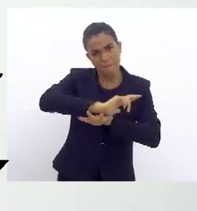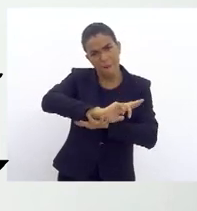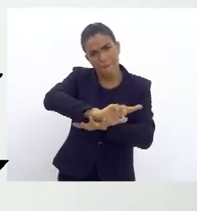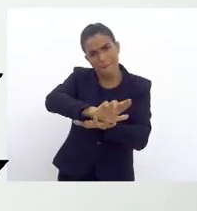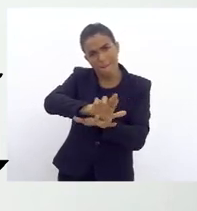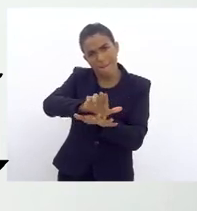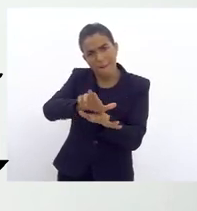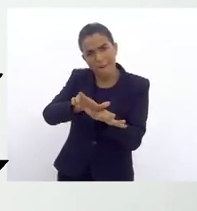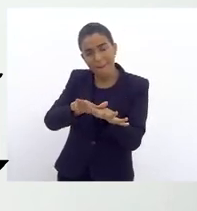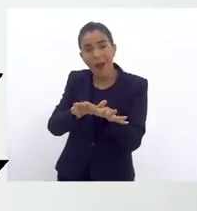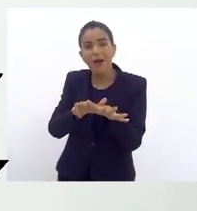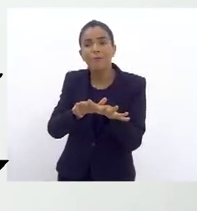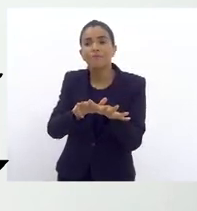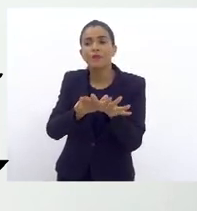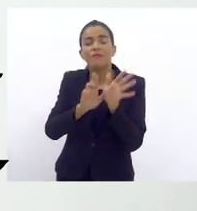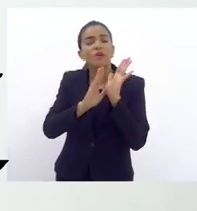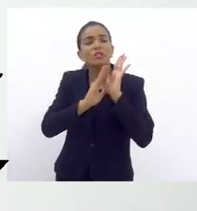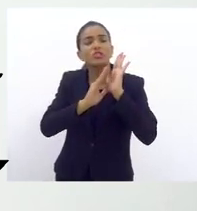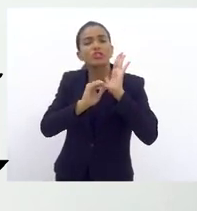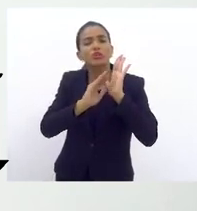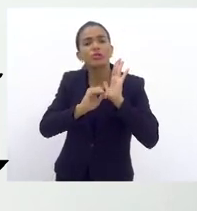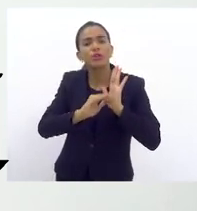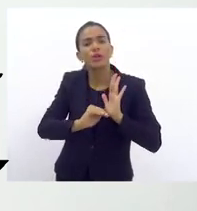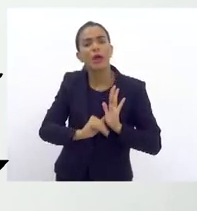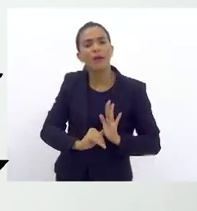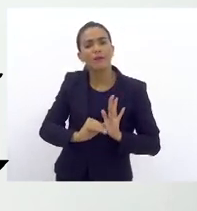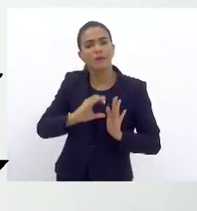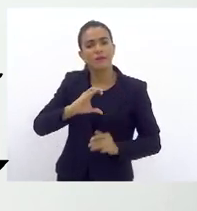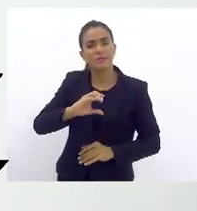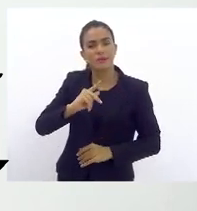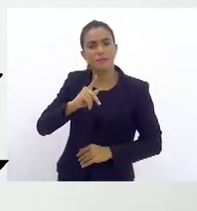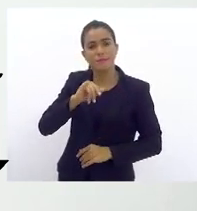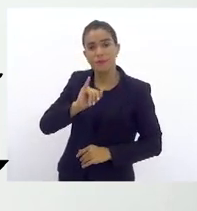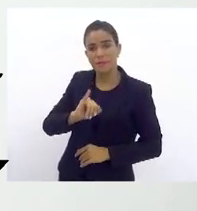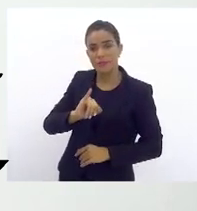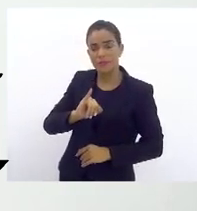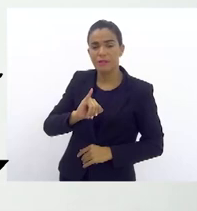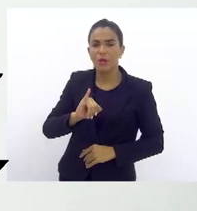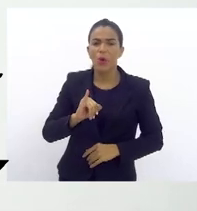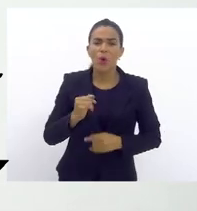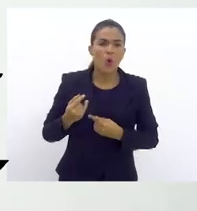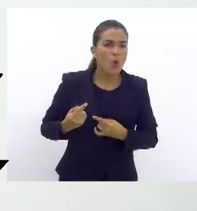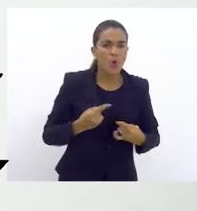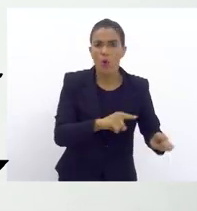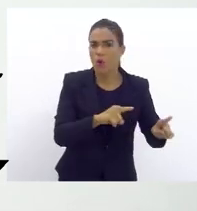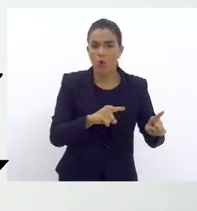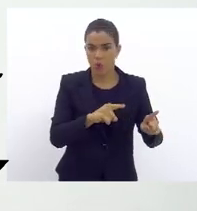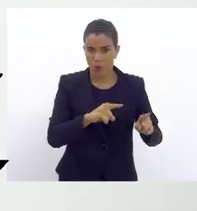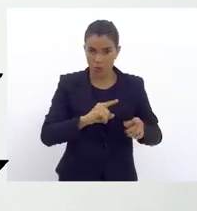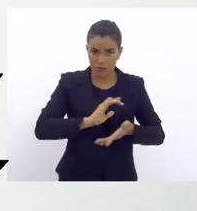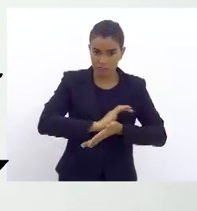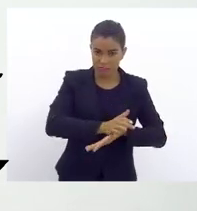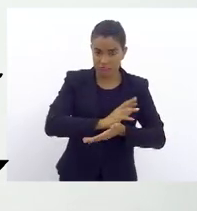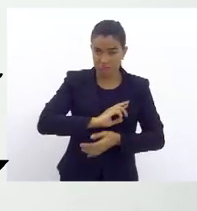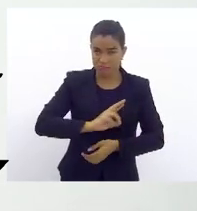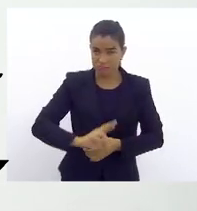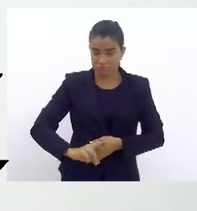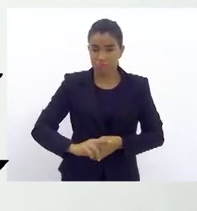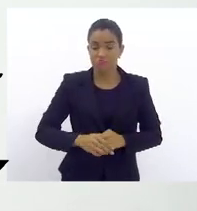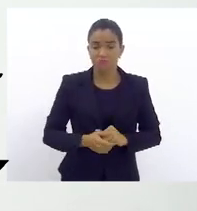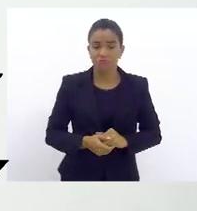que foram retiradas na CPI e que contra intolerância religiosa e não